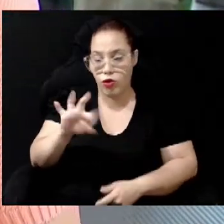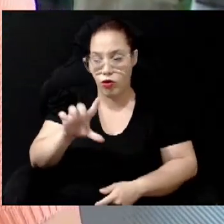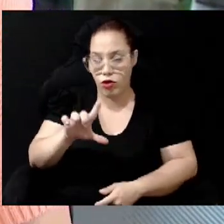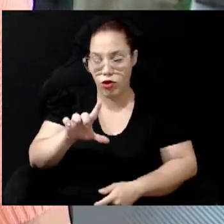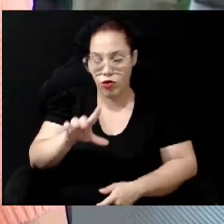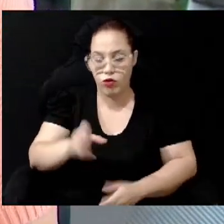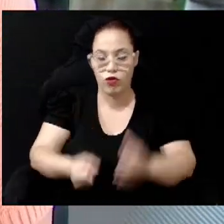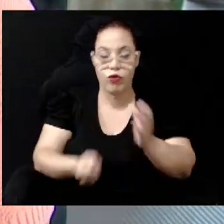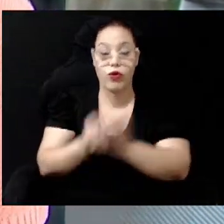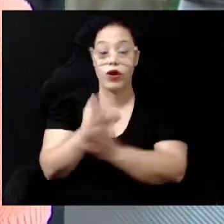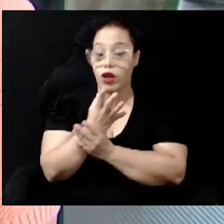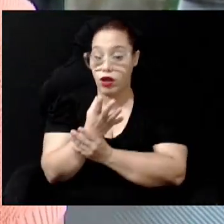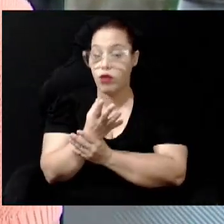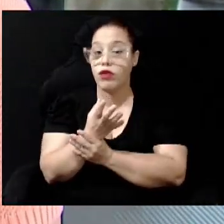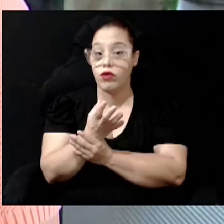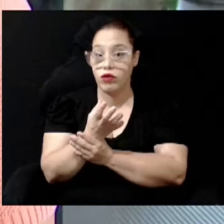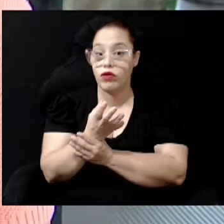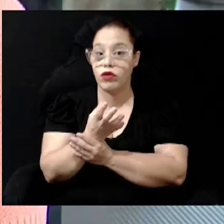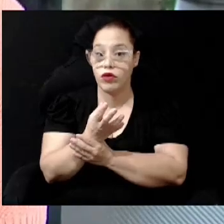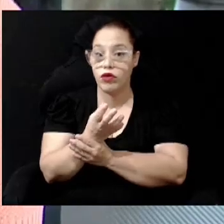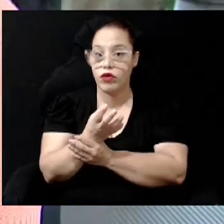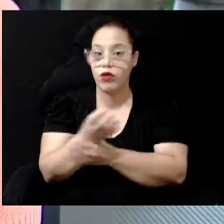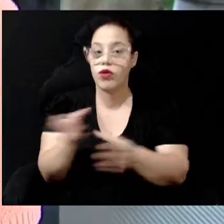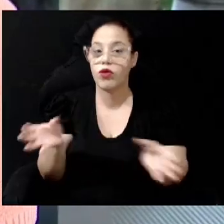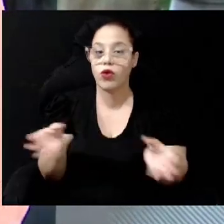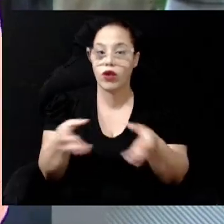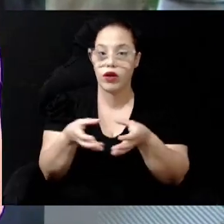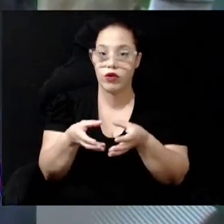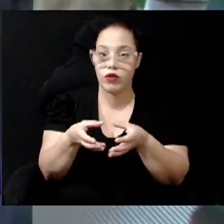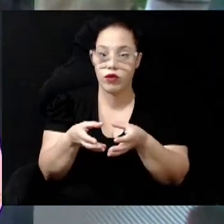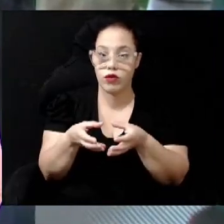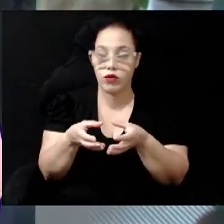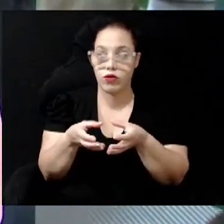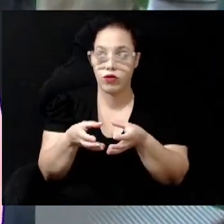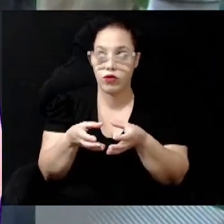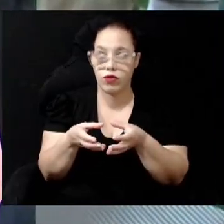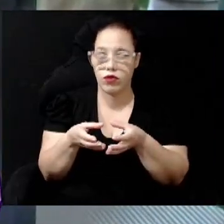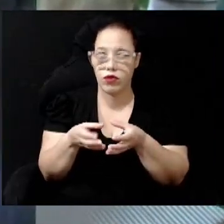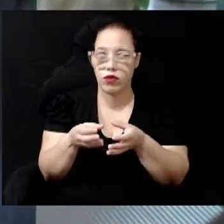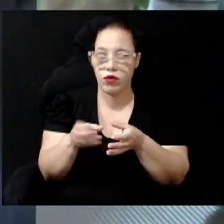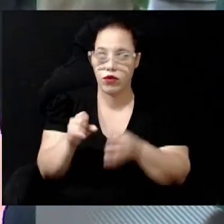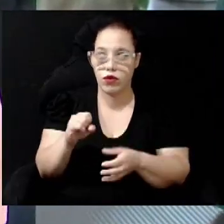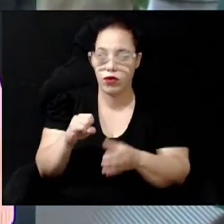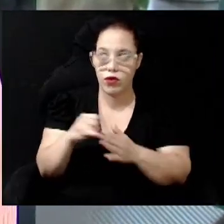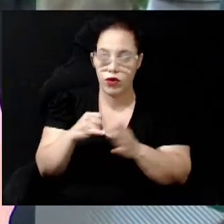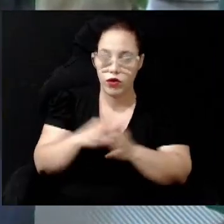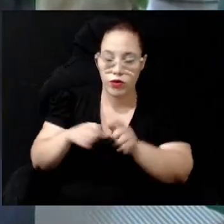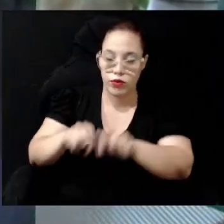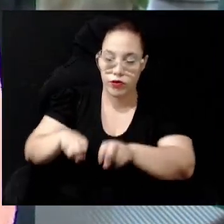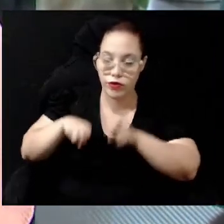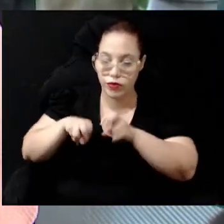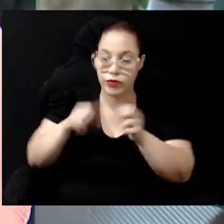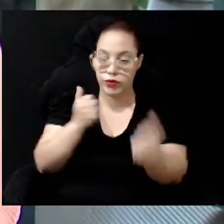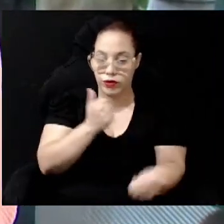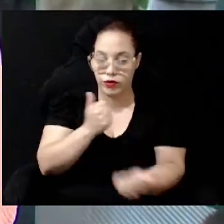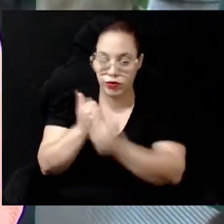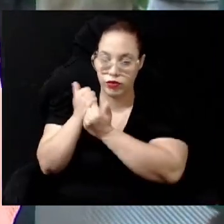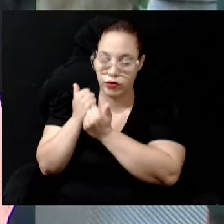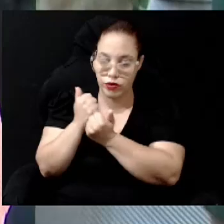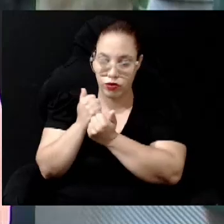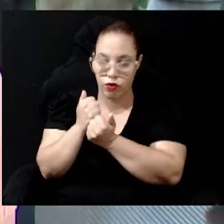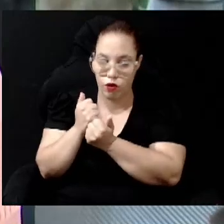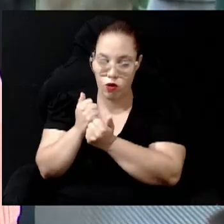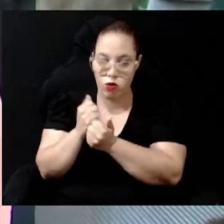criado para conservar os alimentos que o Instituto Agronômico ajudou a aumentar a produção